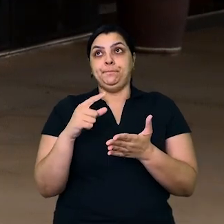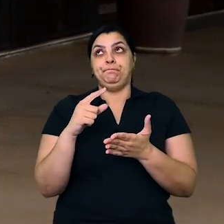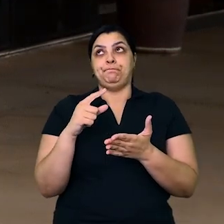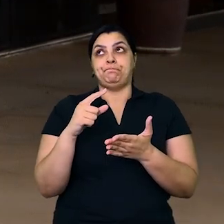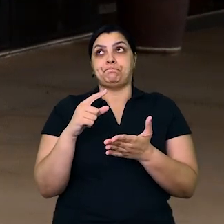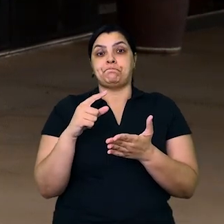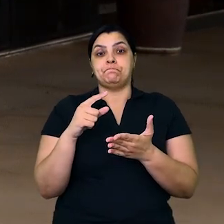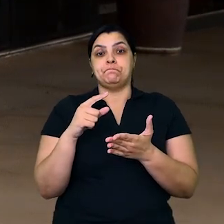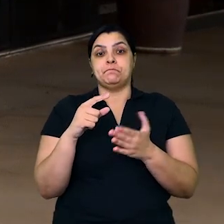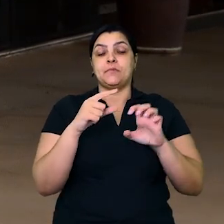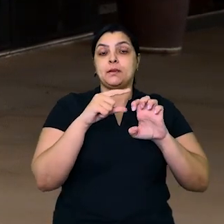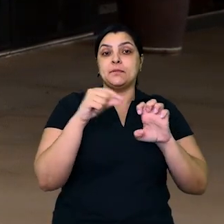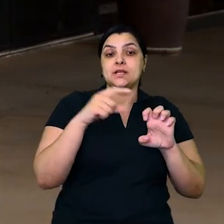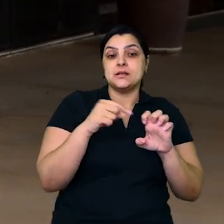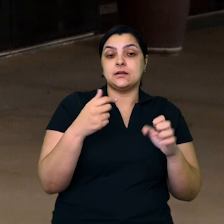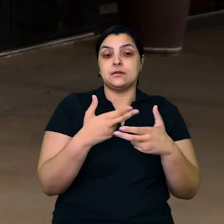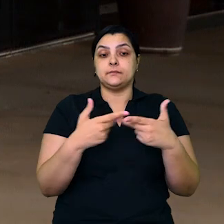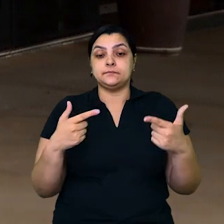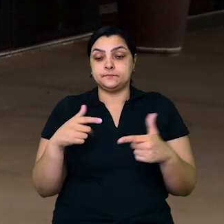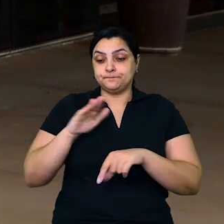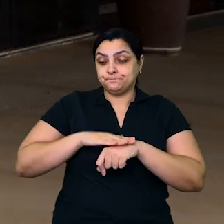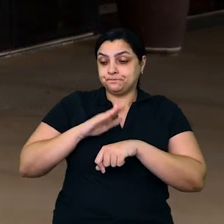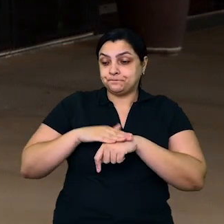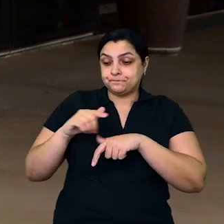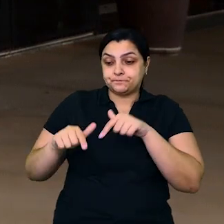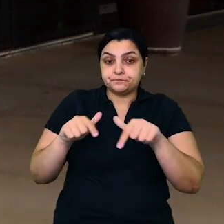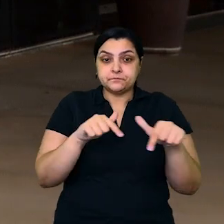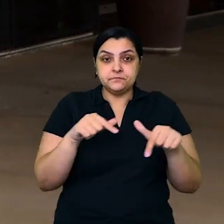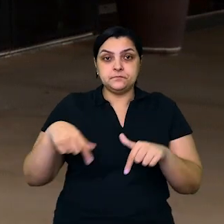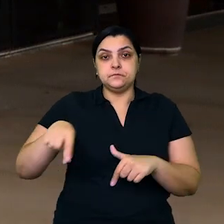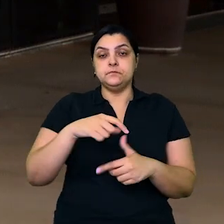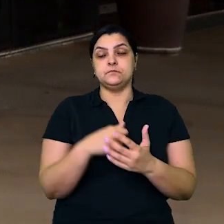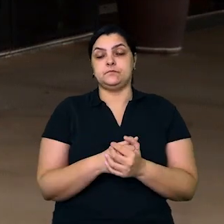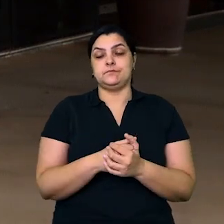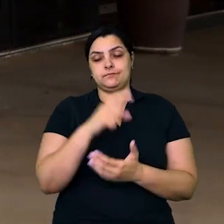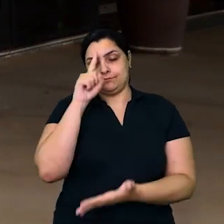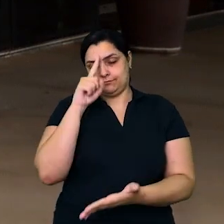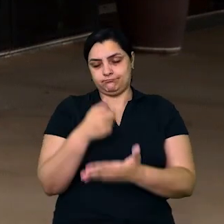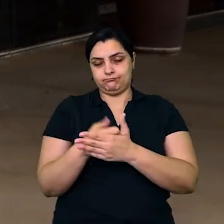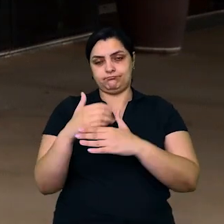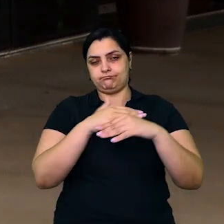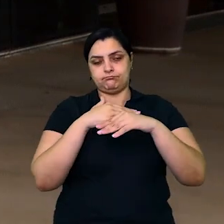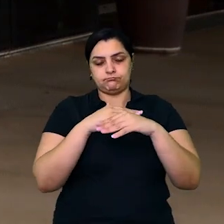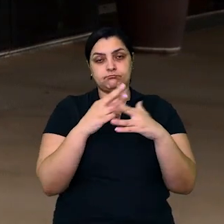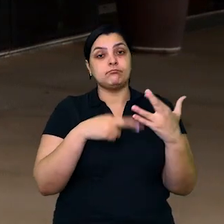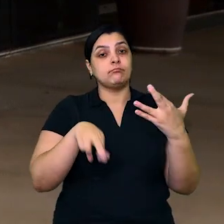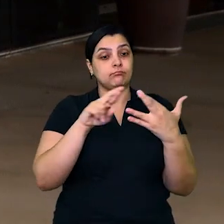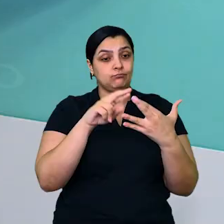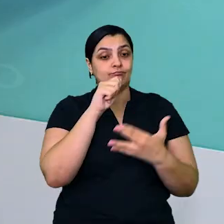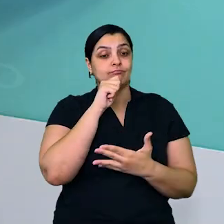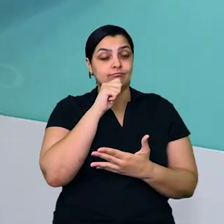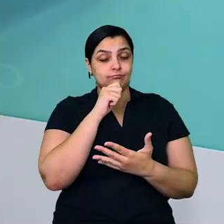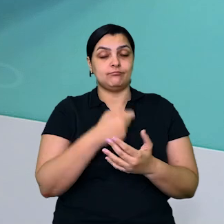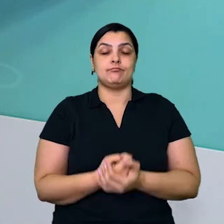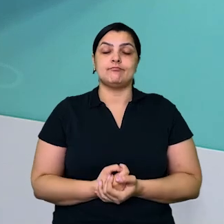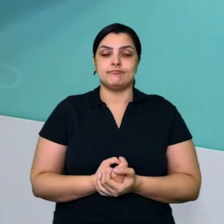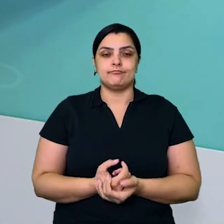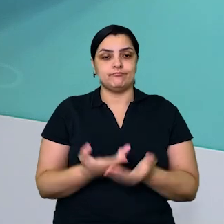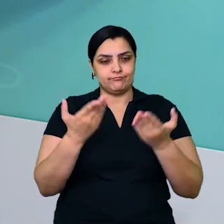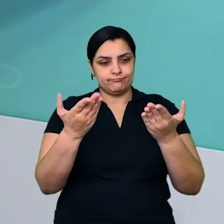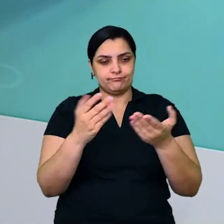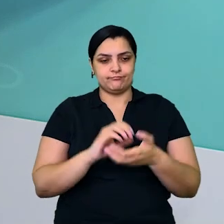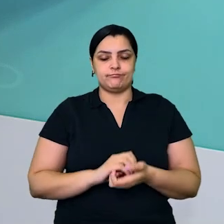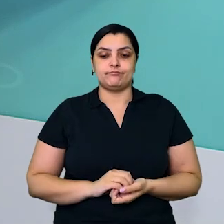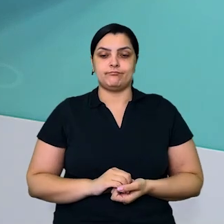empregador, nem dirigia os serviços da profissional. A decisão foi unânime e ainda cabe recurso. Volto com vocês